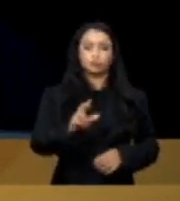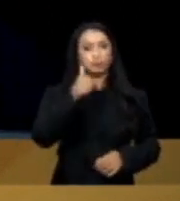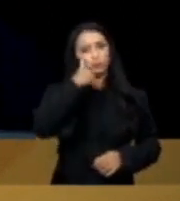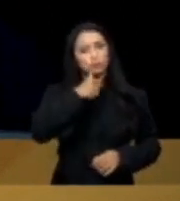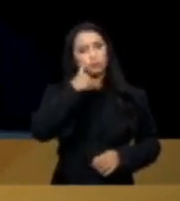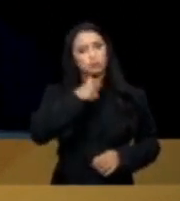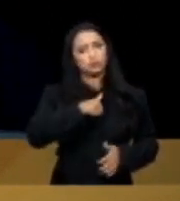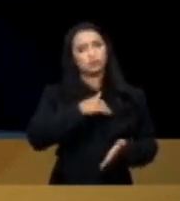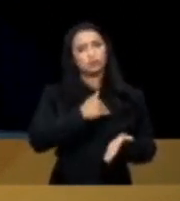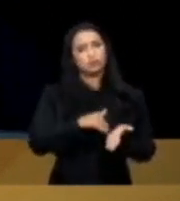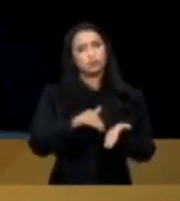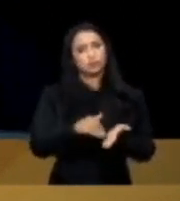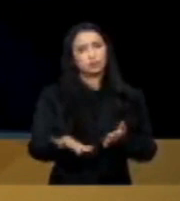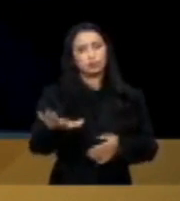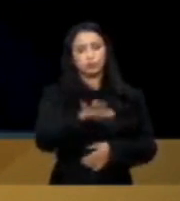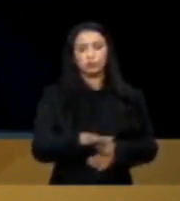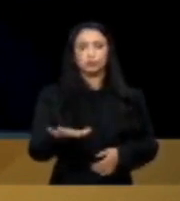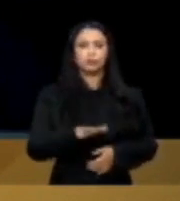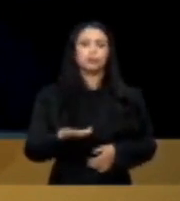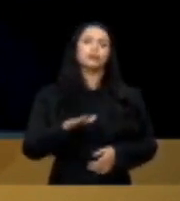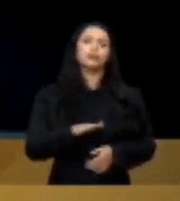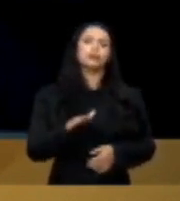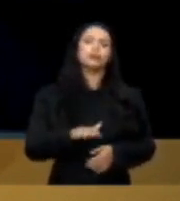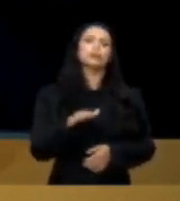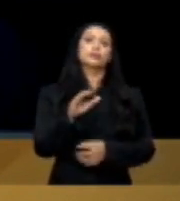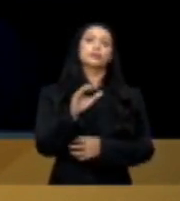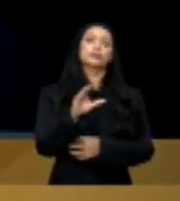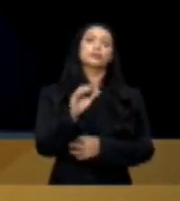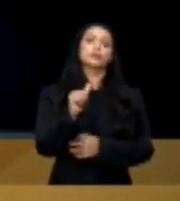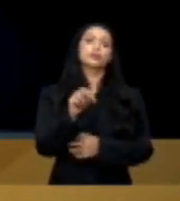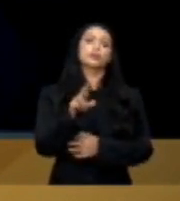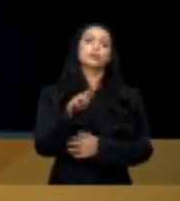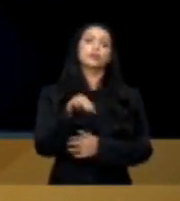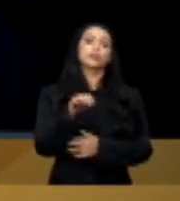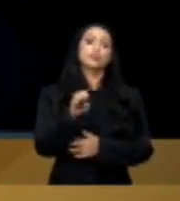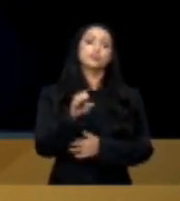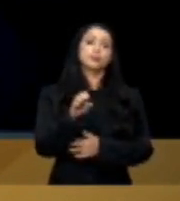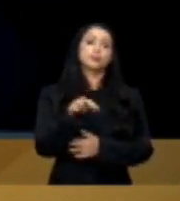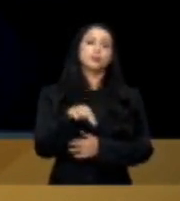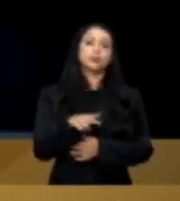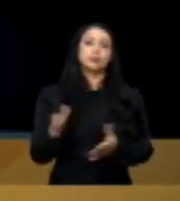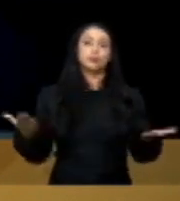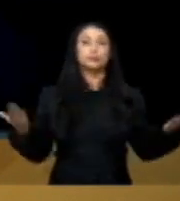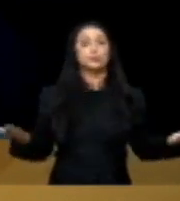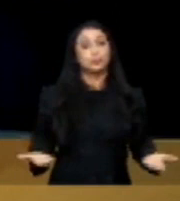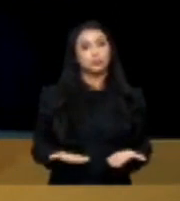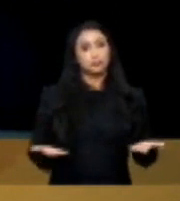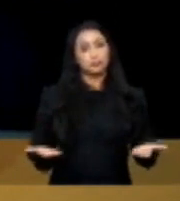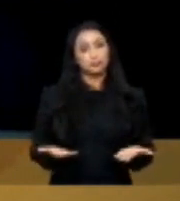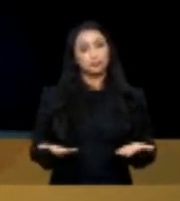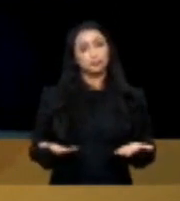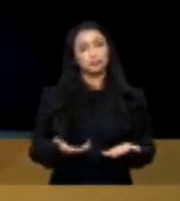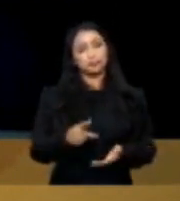assessora da secretária-geral, a senhora Carmen Lima. Senhor presidente,